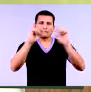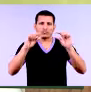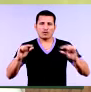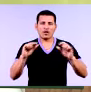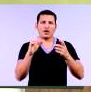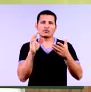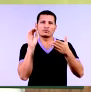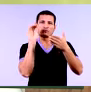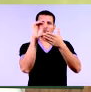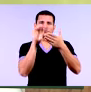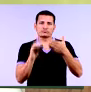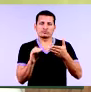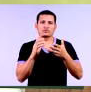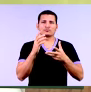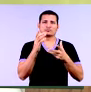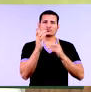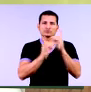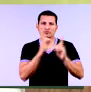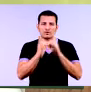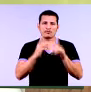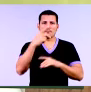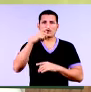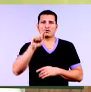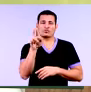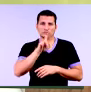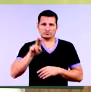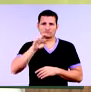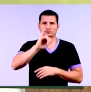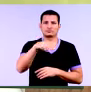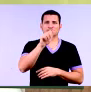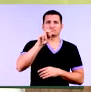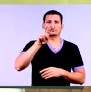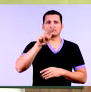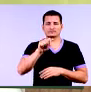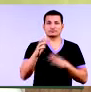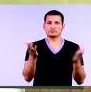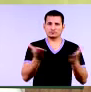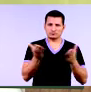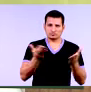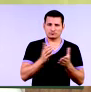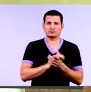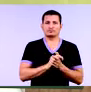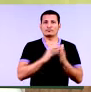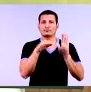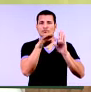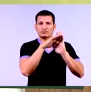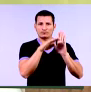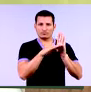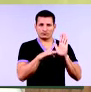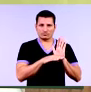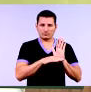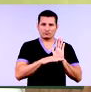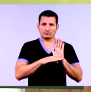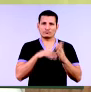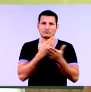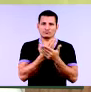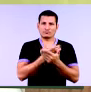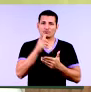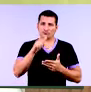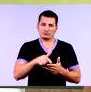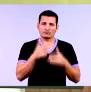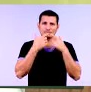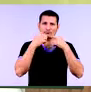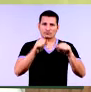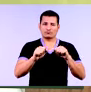quer criar uma página dinâmica, a gente utiliza JavaScript. E hoje, o roteiro da nossa aula vai ser em cima da linguagem de